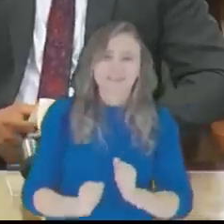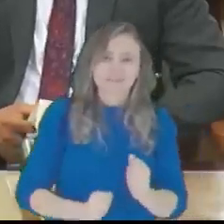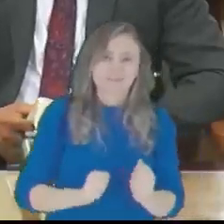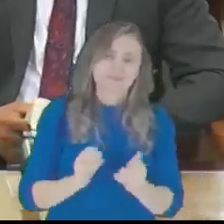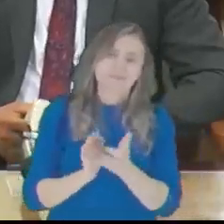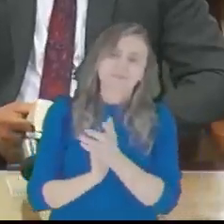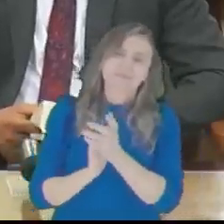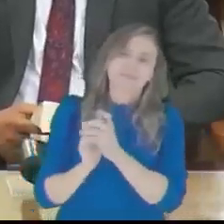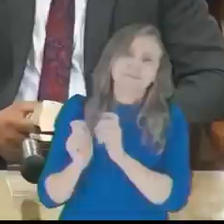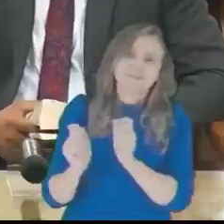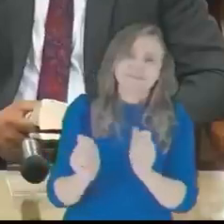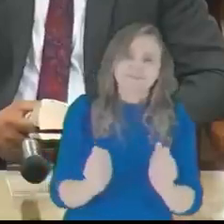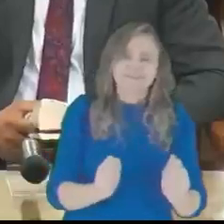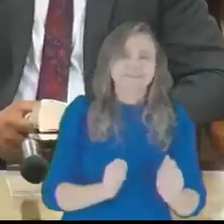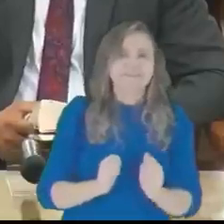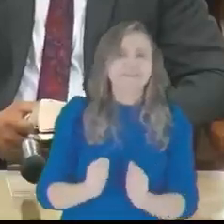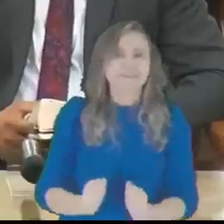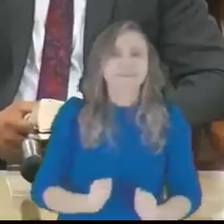Aleluia.